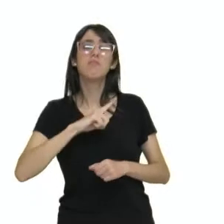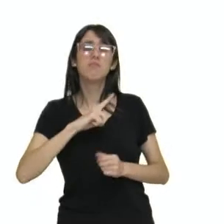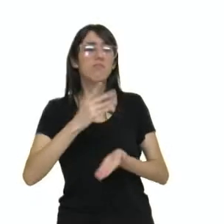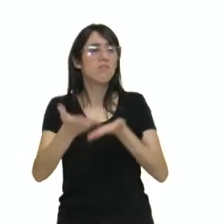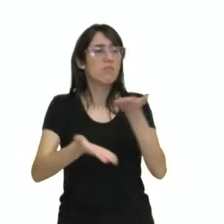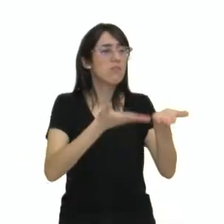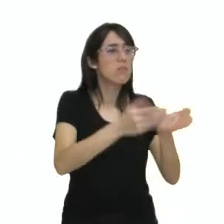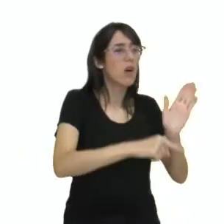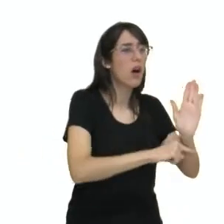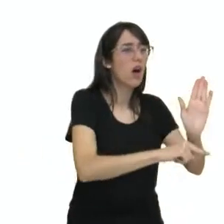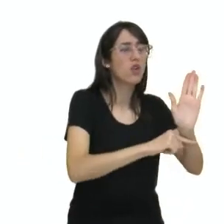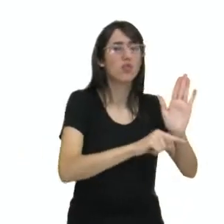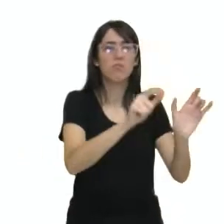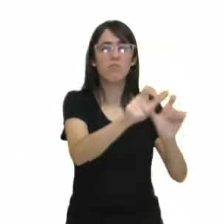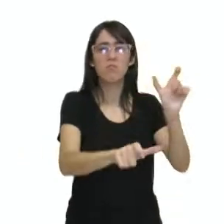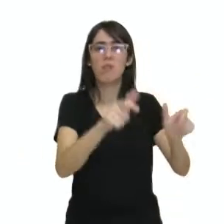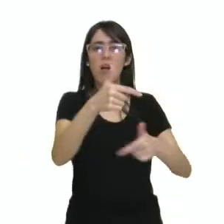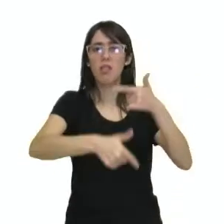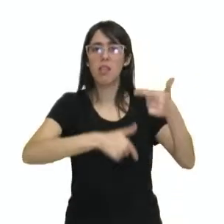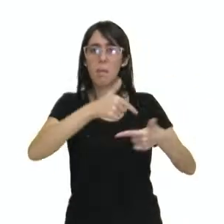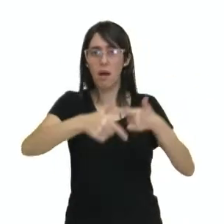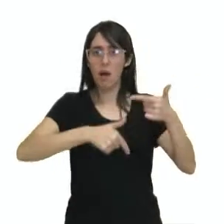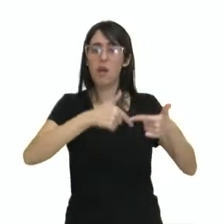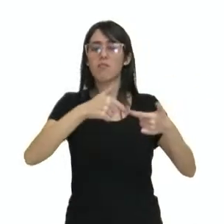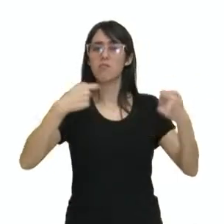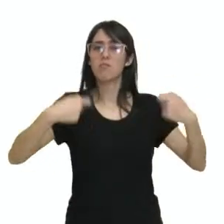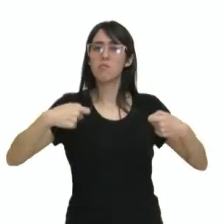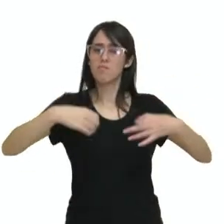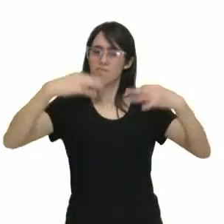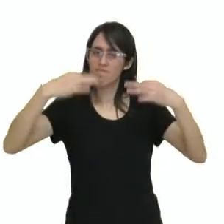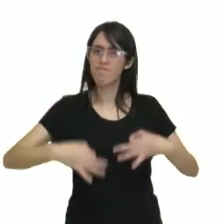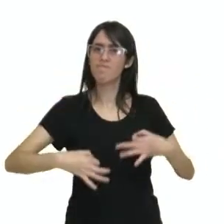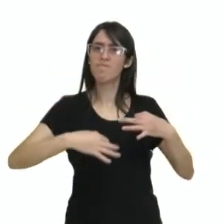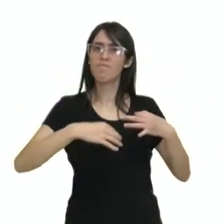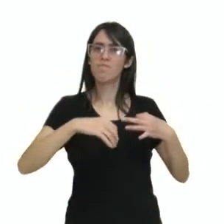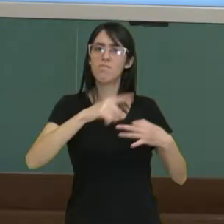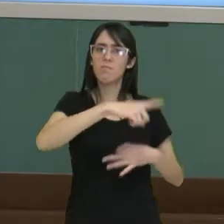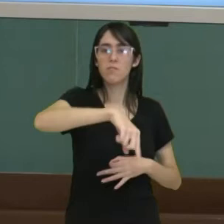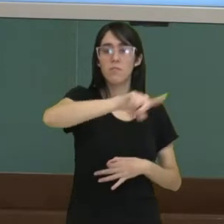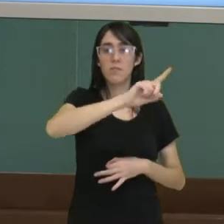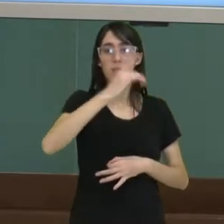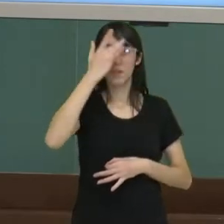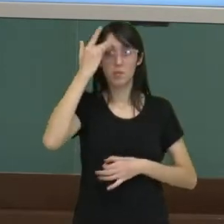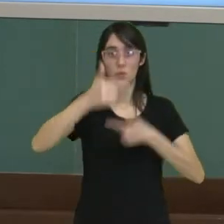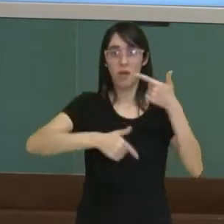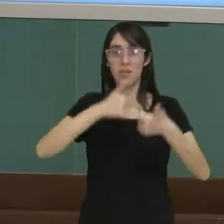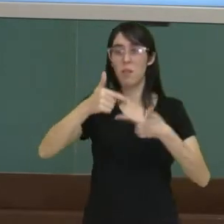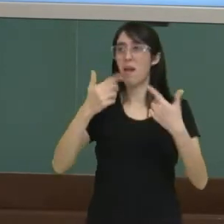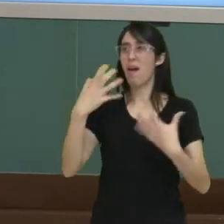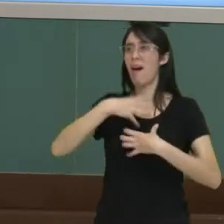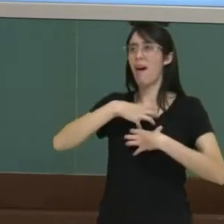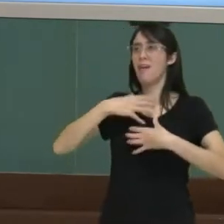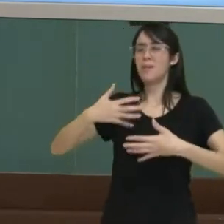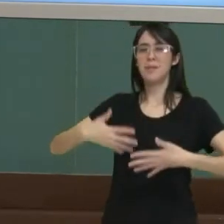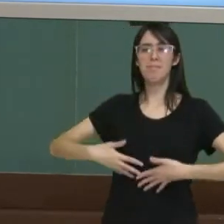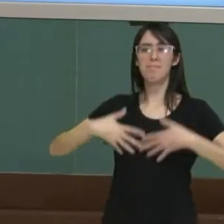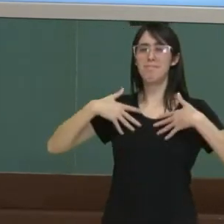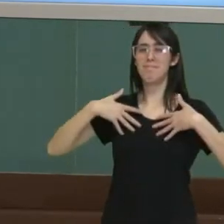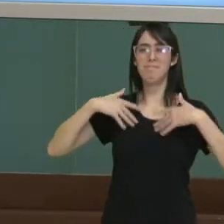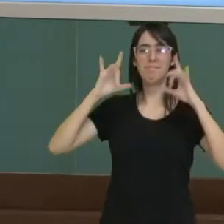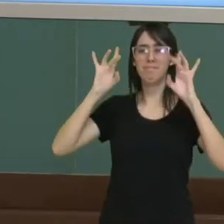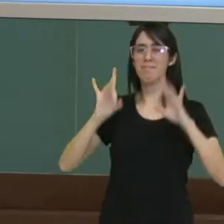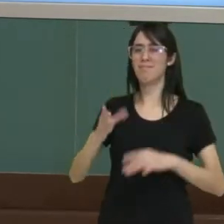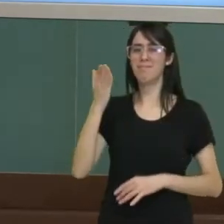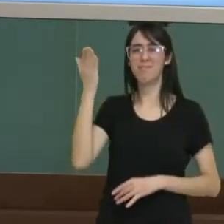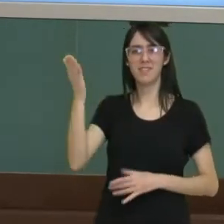classes trabalhadoras, devem constituir motivo de orgulho para os brasileiros. Olha que cartaz maravilhoso. Que